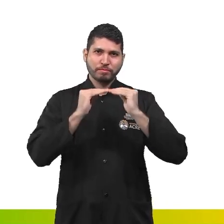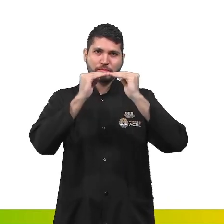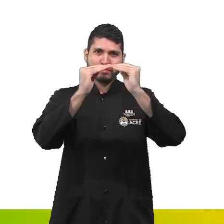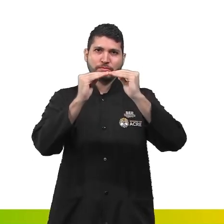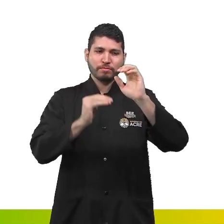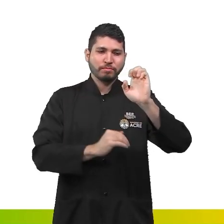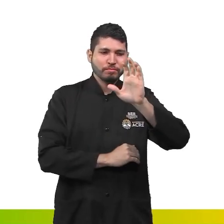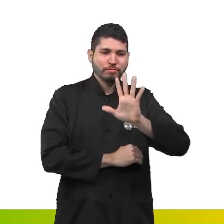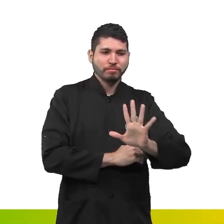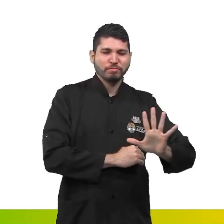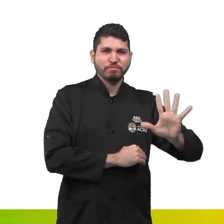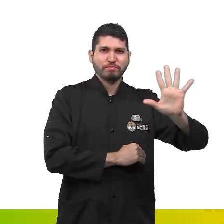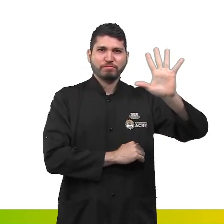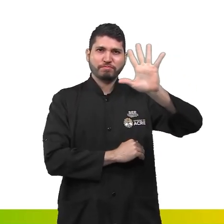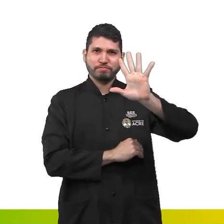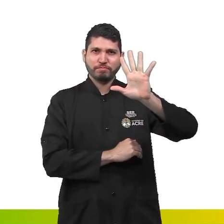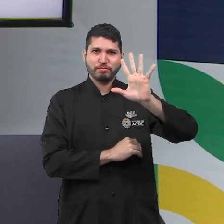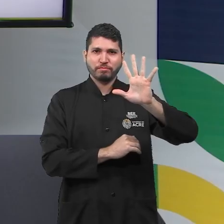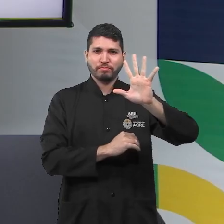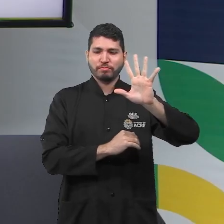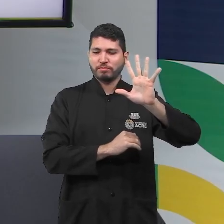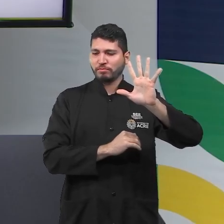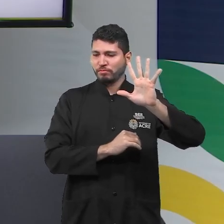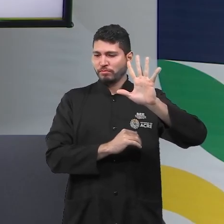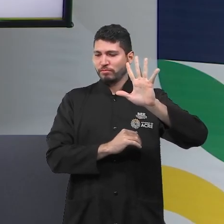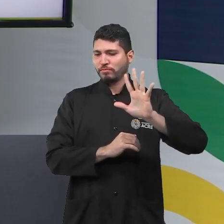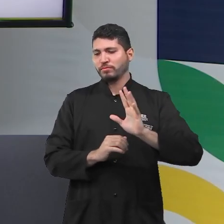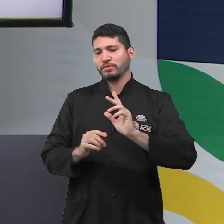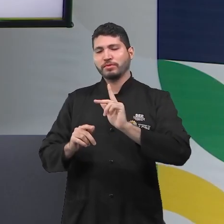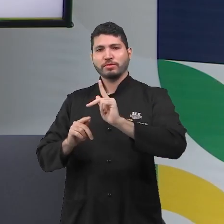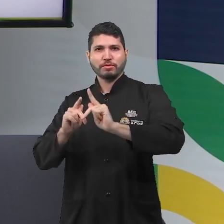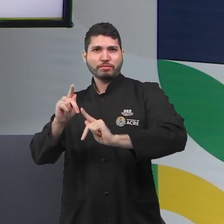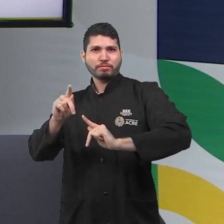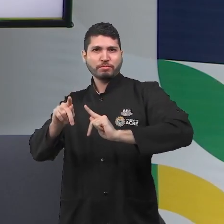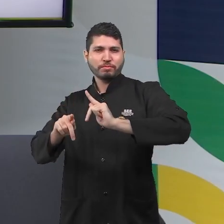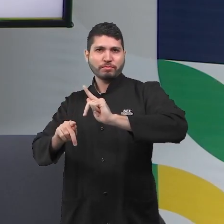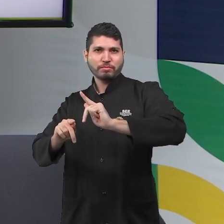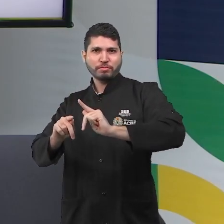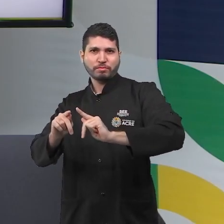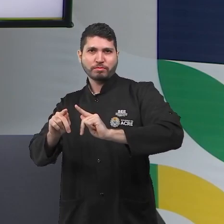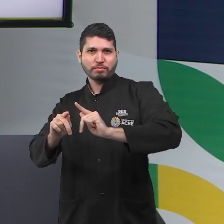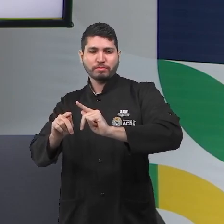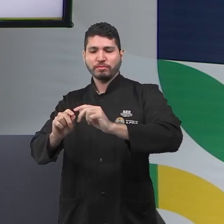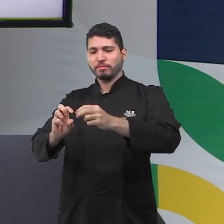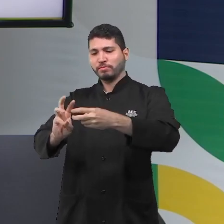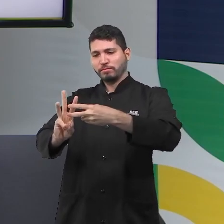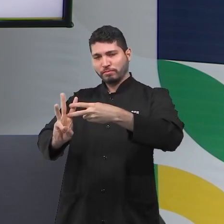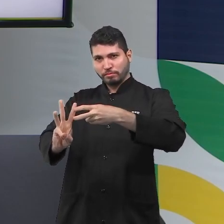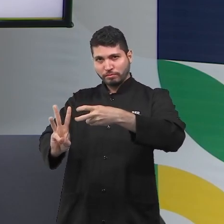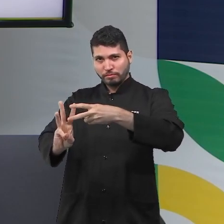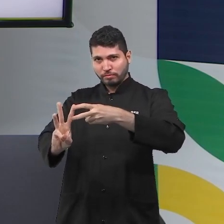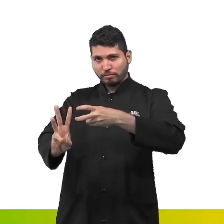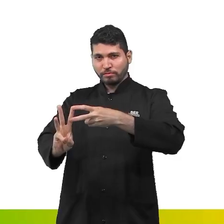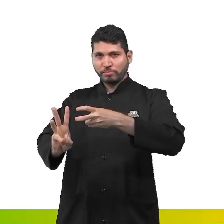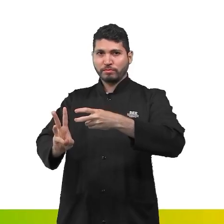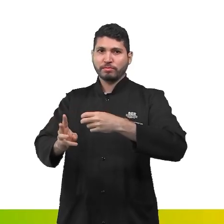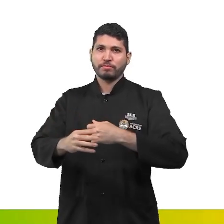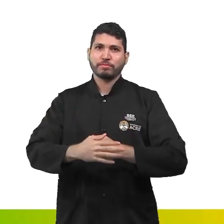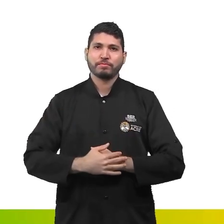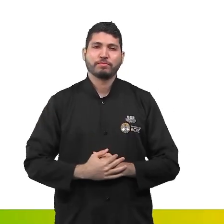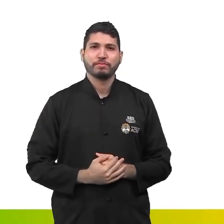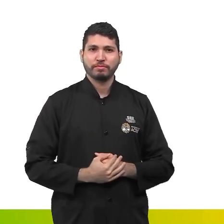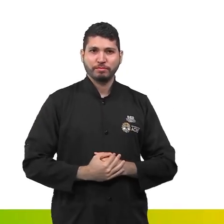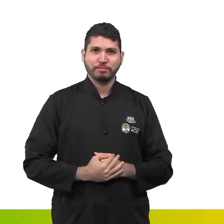do europeu sobre os povos colonizados. Bom, então, nós temos aí uma imagem